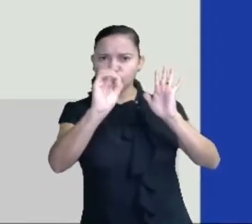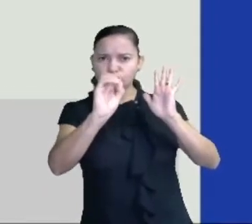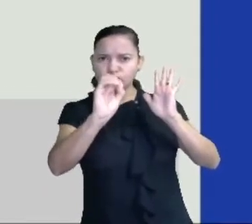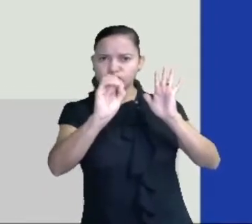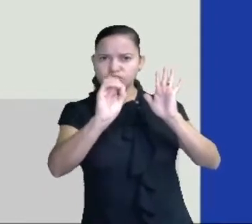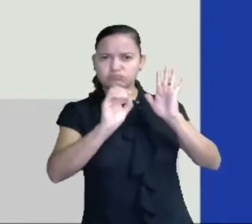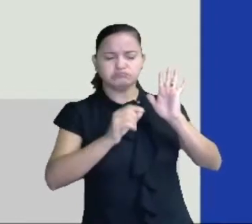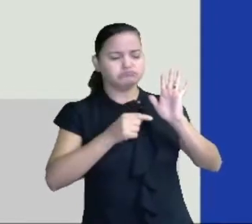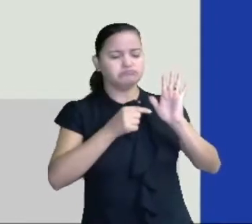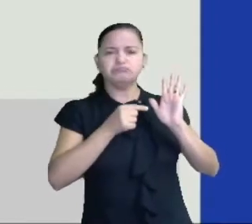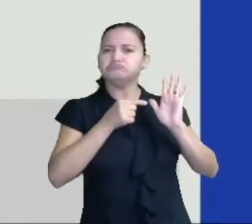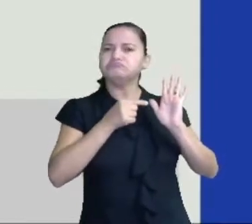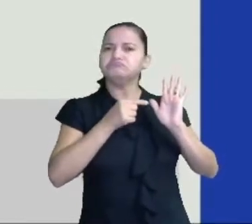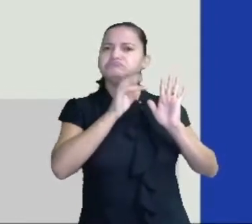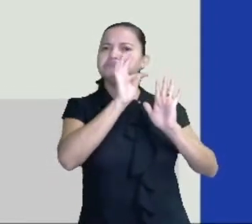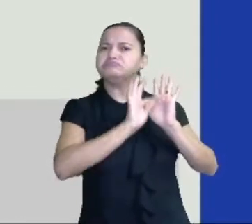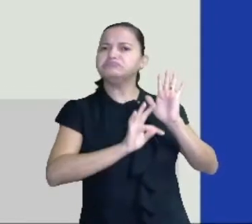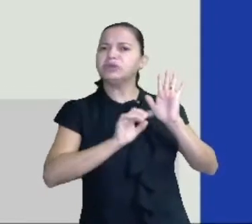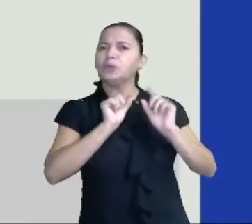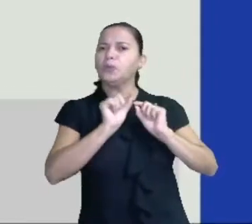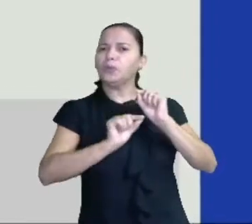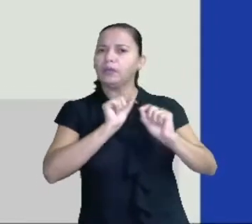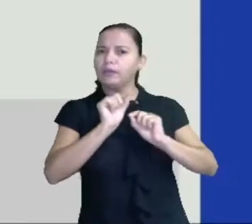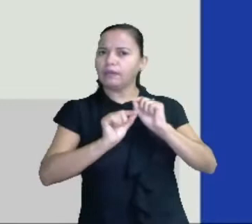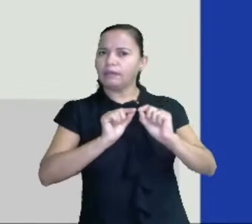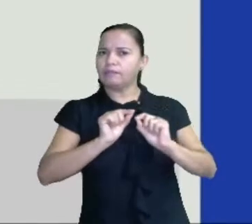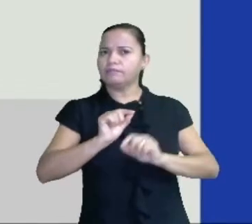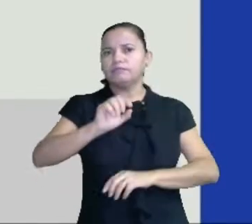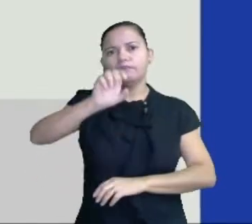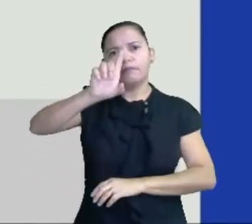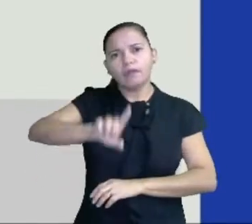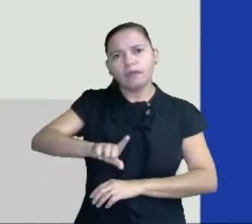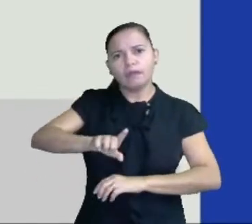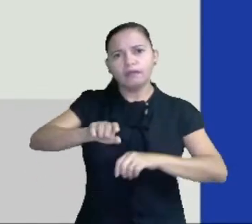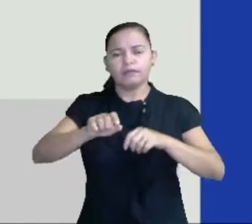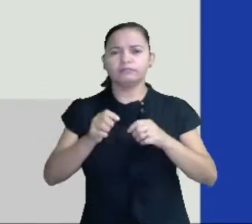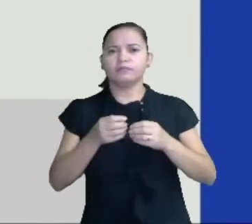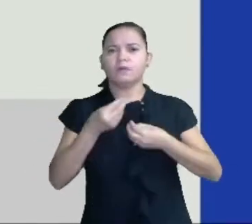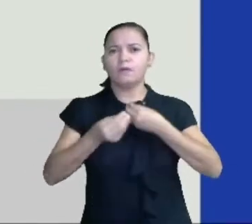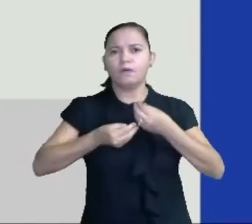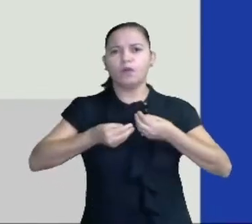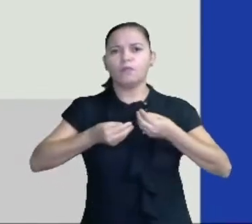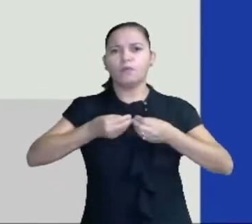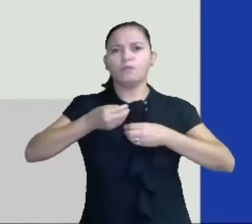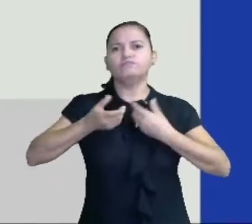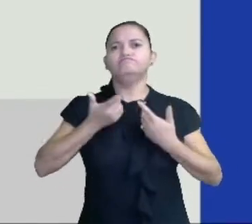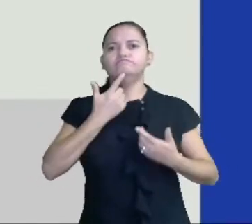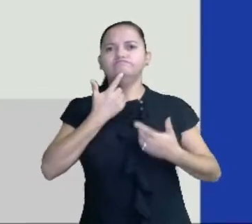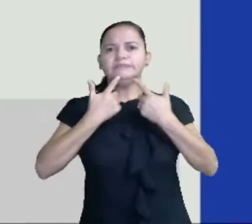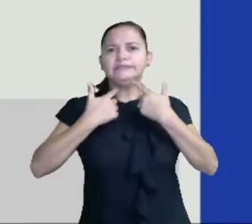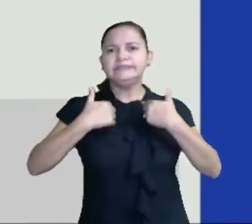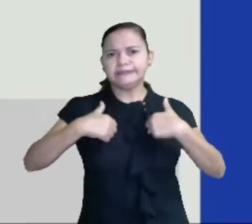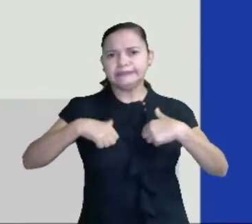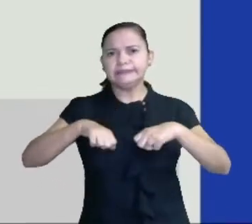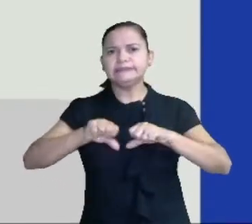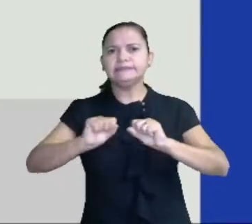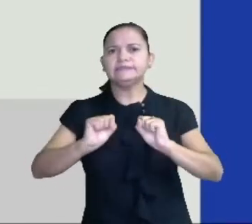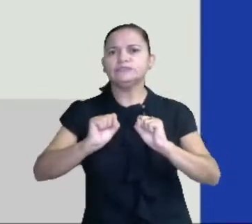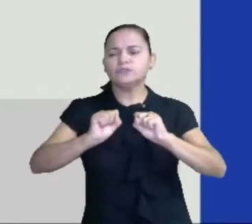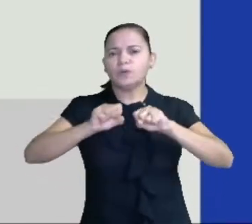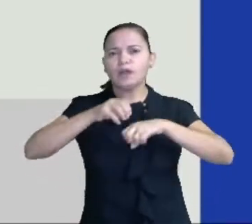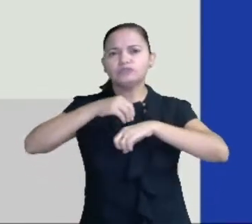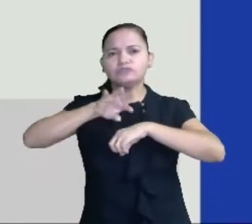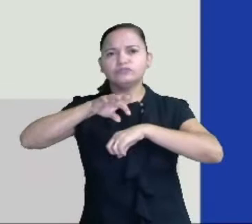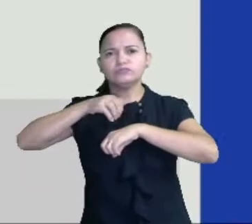texto? Um texto é uma manifestação da linguagem. Ele pode ser definido como